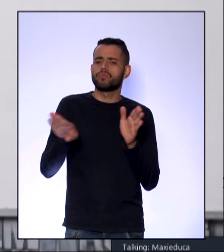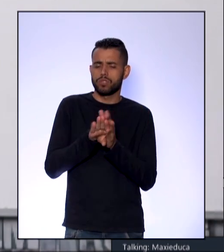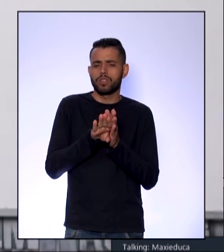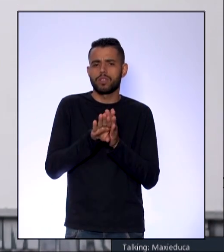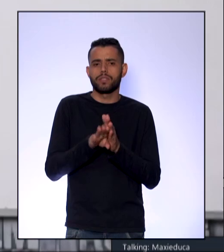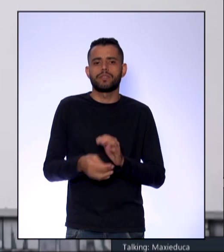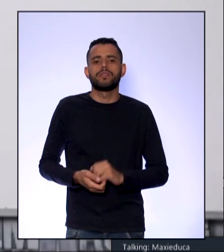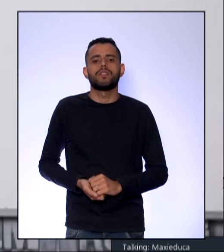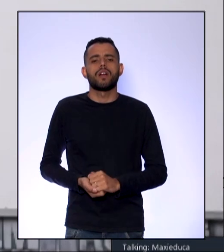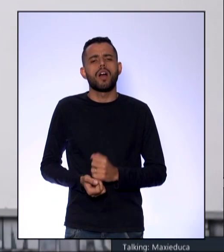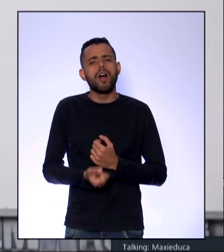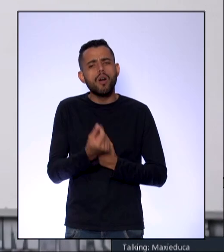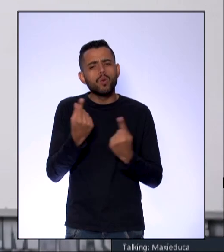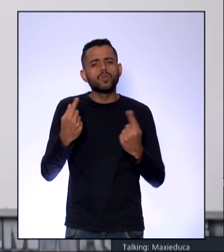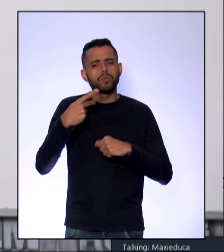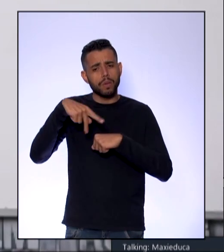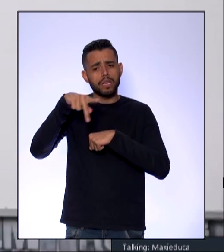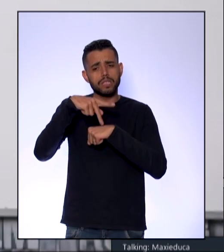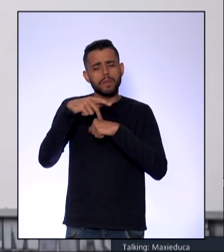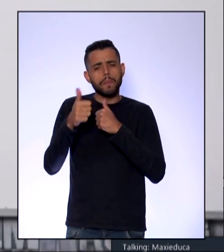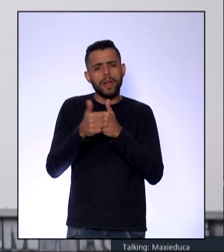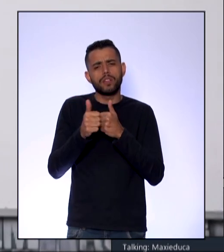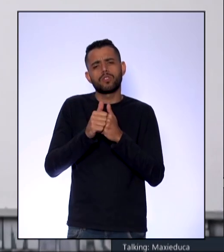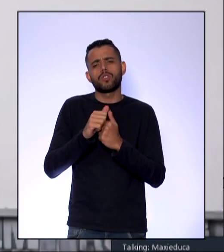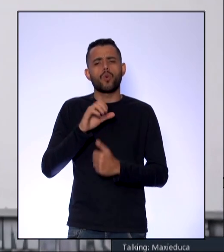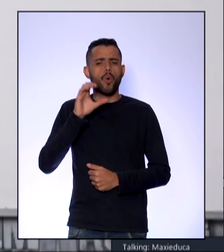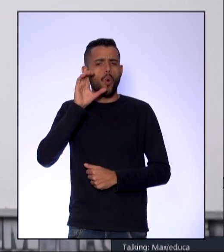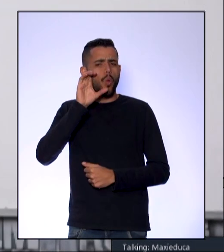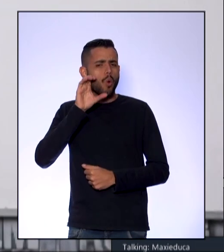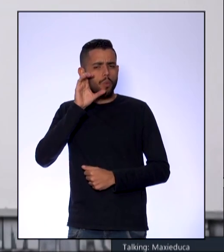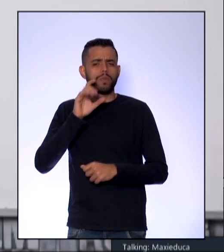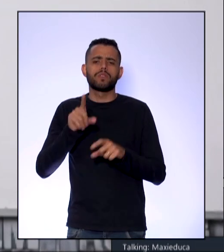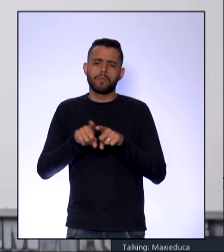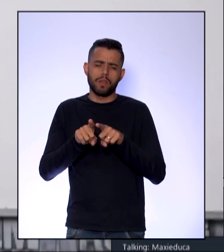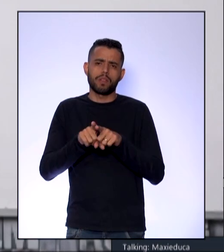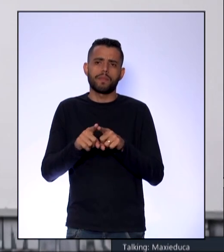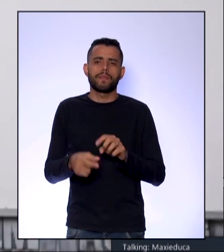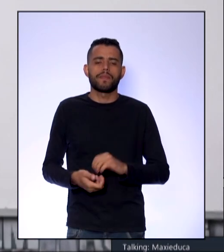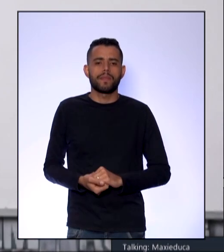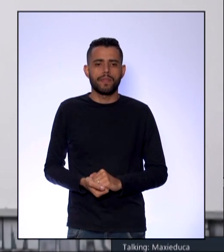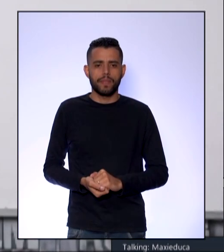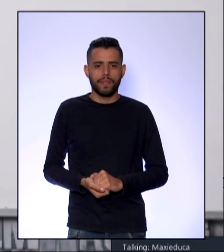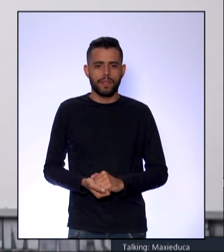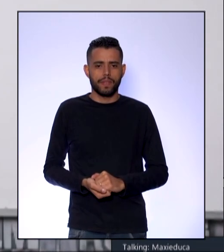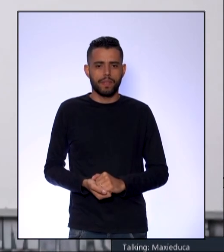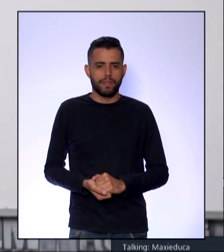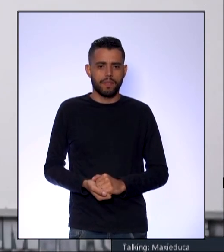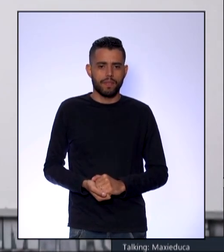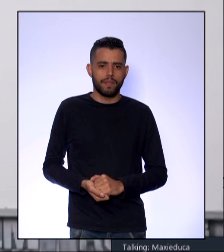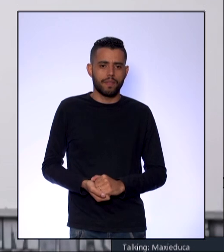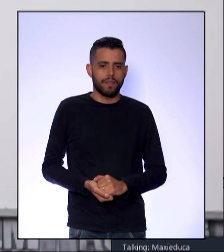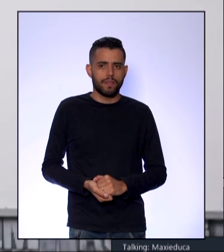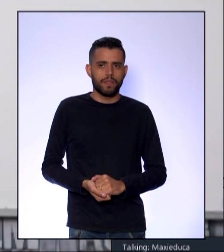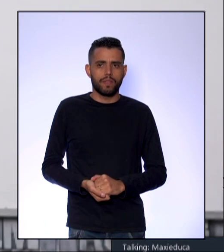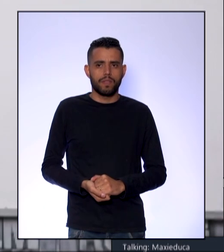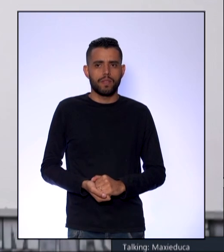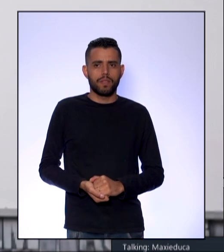vão compor ali o nosso litoral, como Colômbia, por exemplo. Ah, beleza, professor. E qual